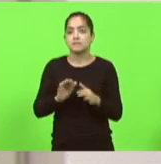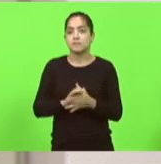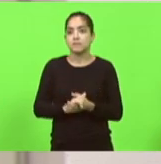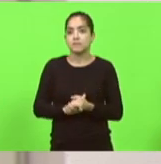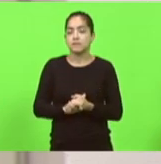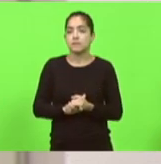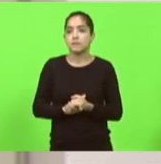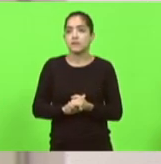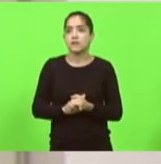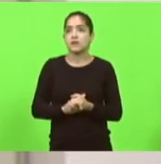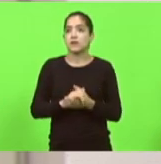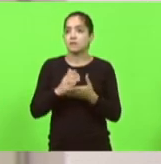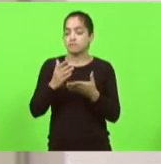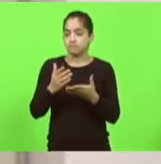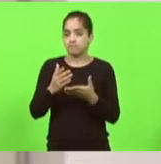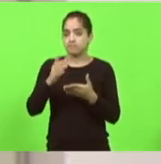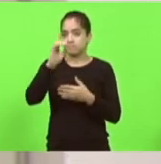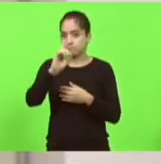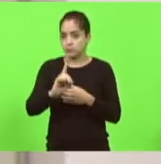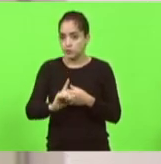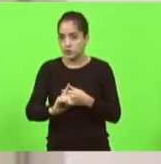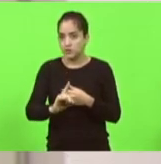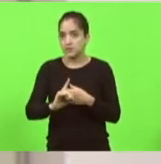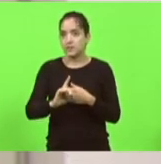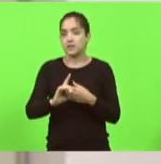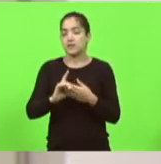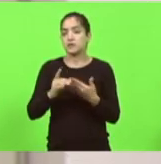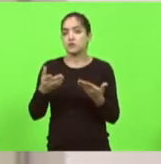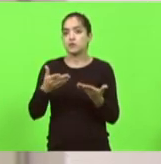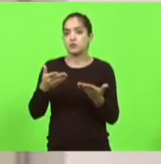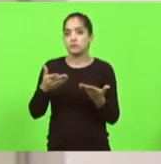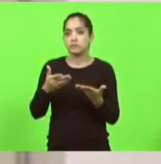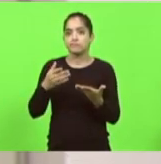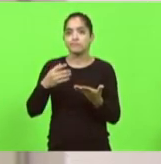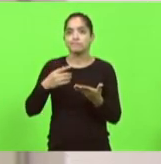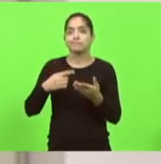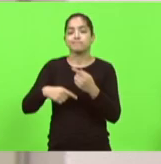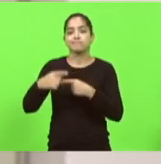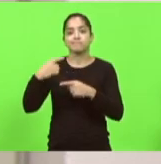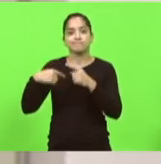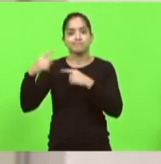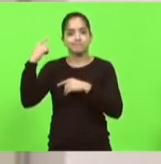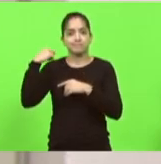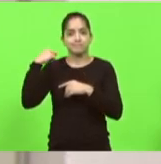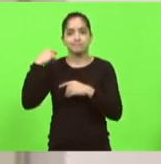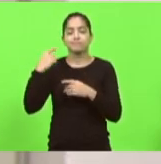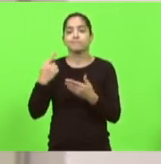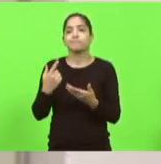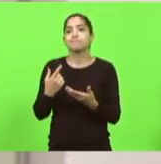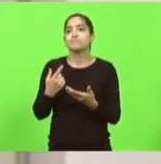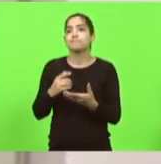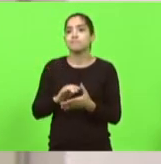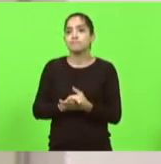para quem lida com o direito em Santa Catarina no ano passado. Acho que foi a grande nota